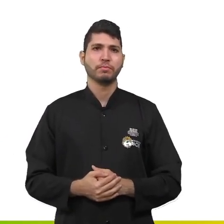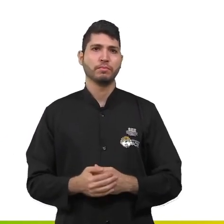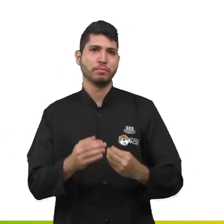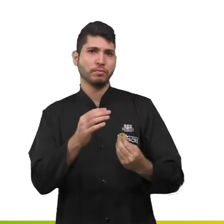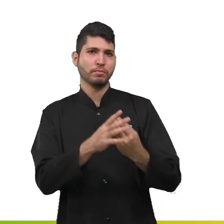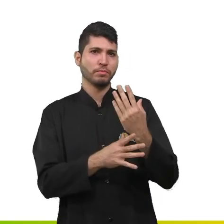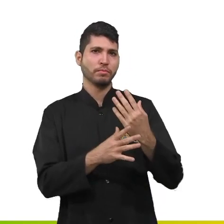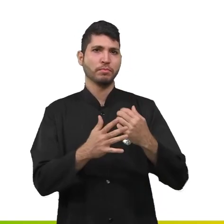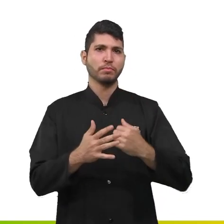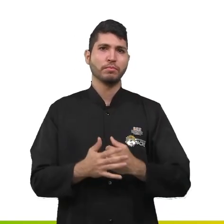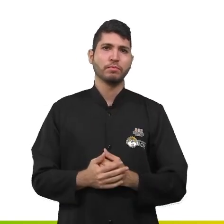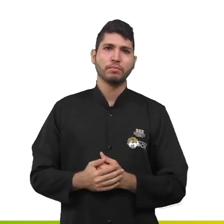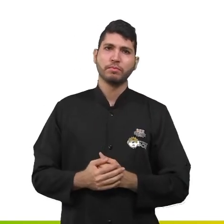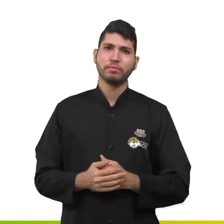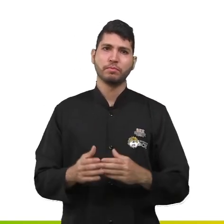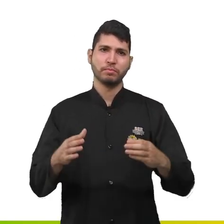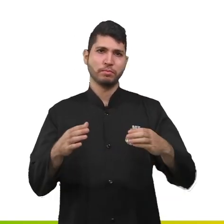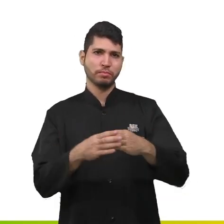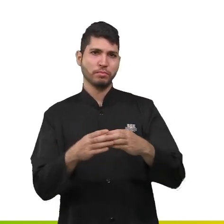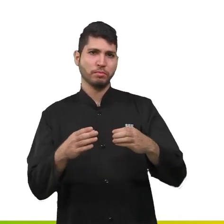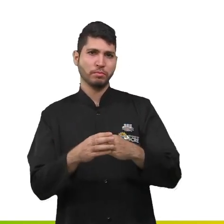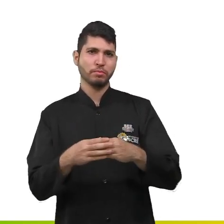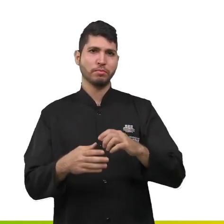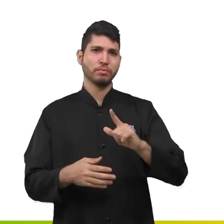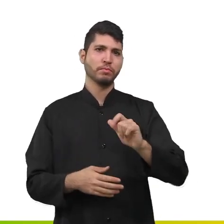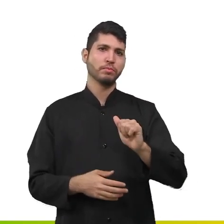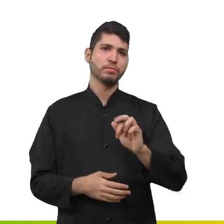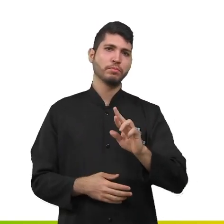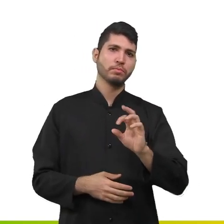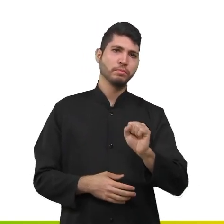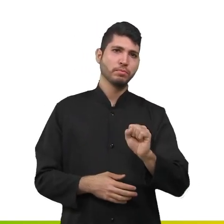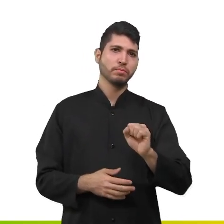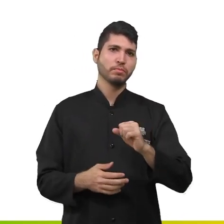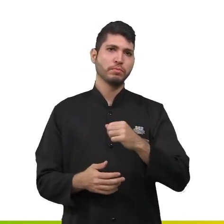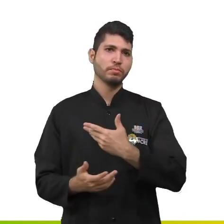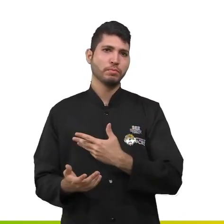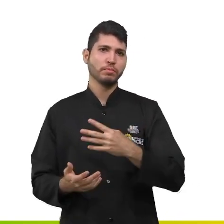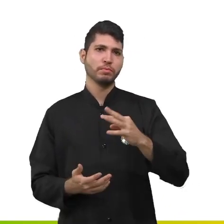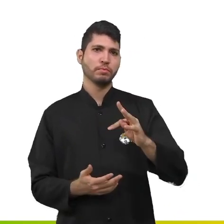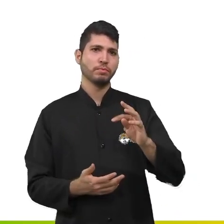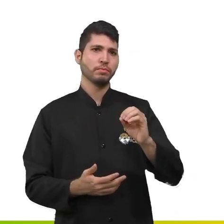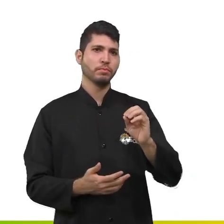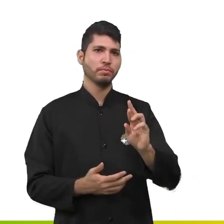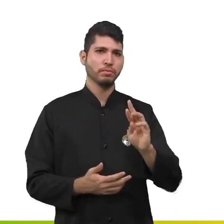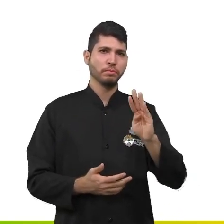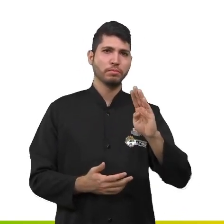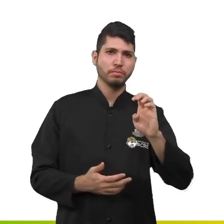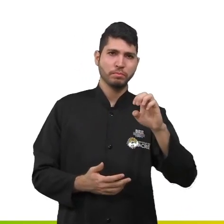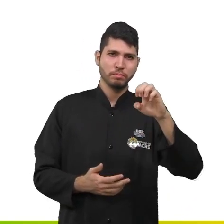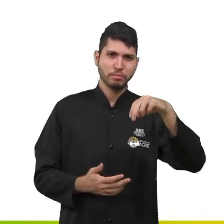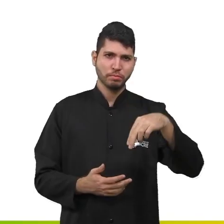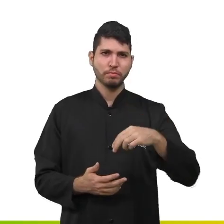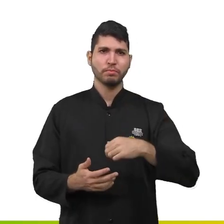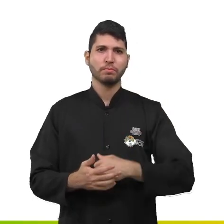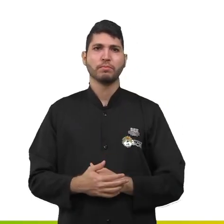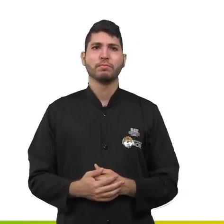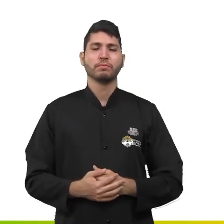Grael, ele é atleta de vela. As aulas são de vela e cultura marítima, integra